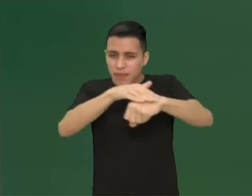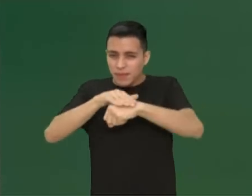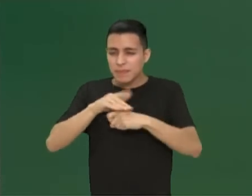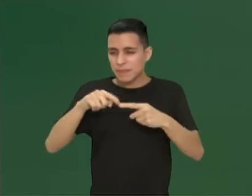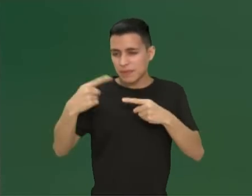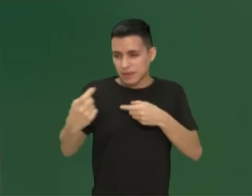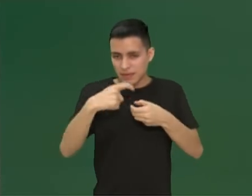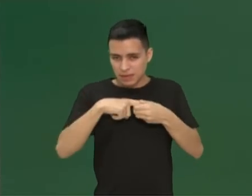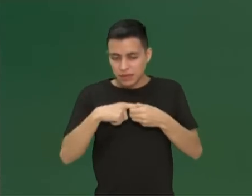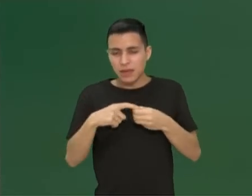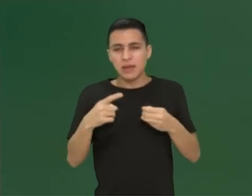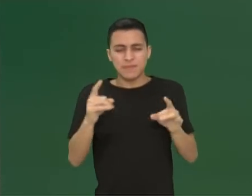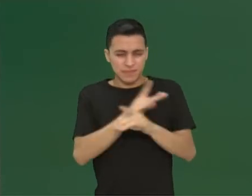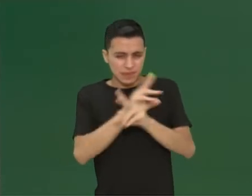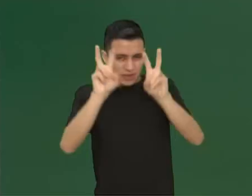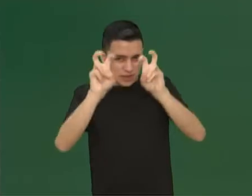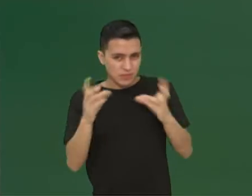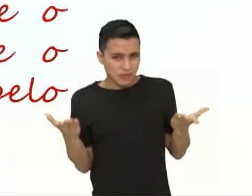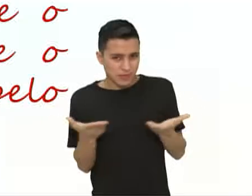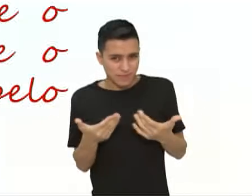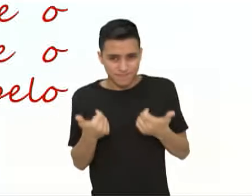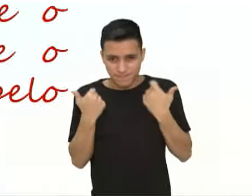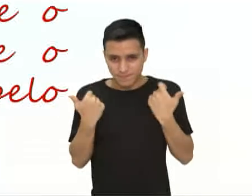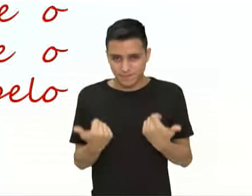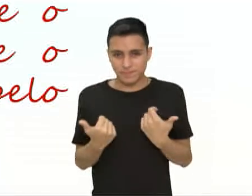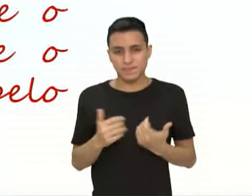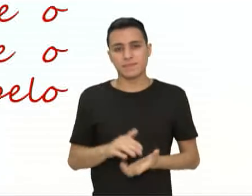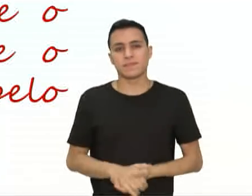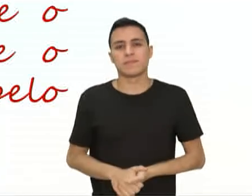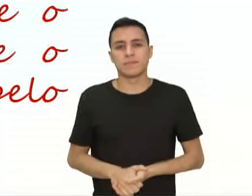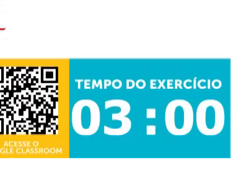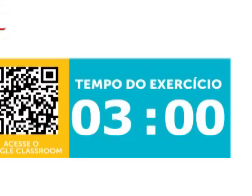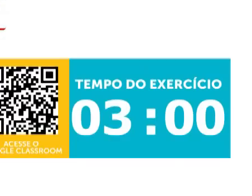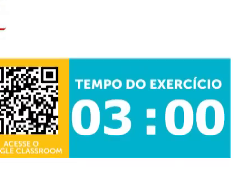e a gente já volta com o nosso assunto novo da aula de hoje.